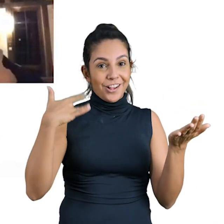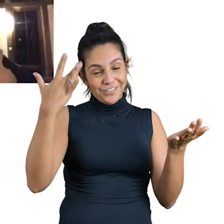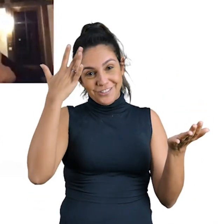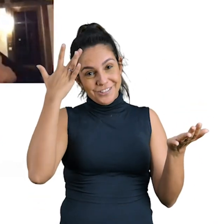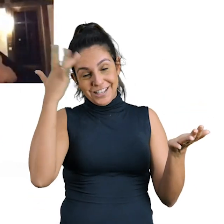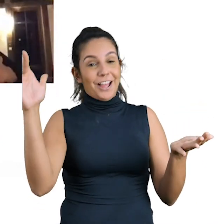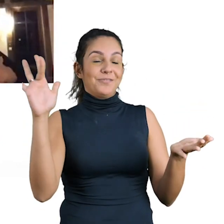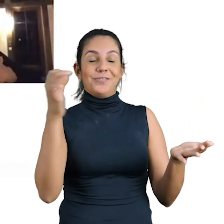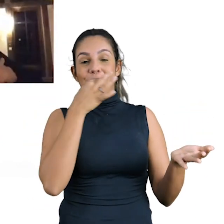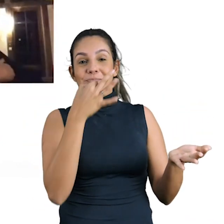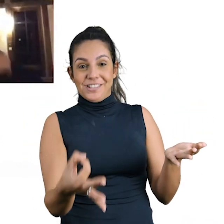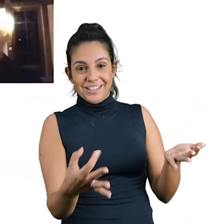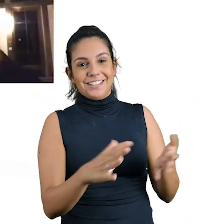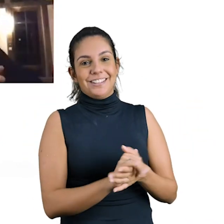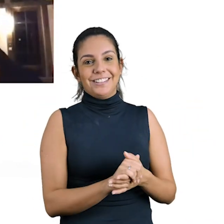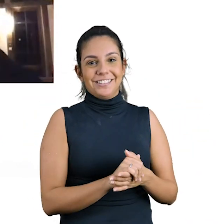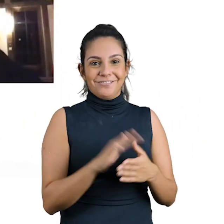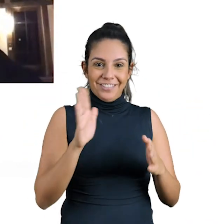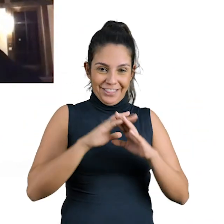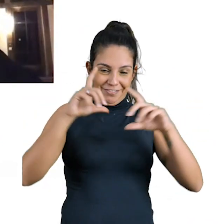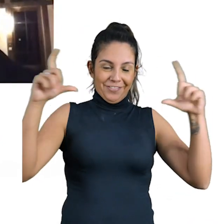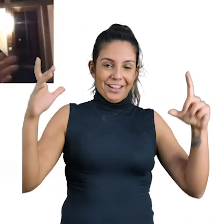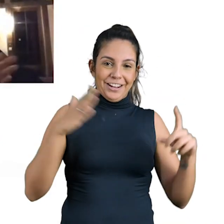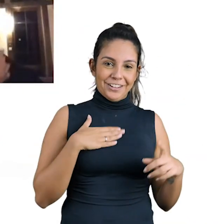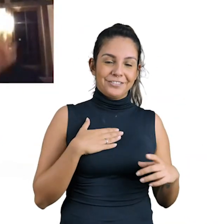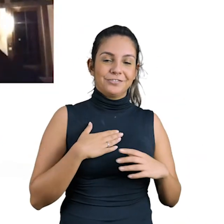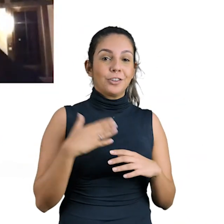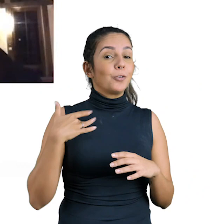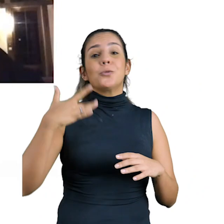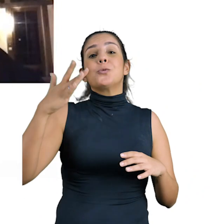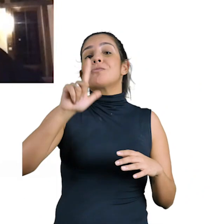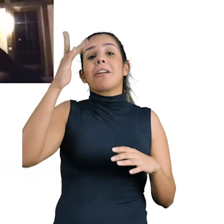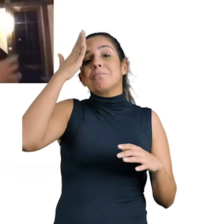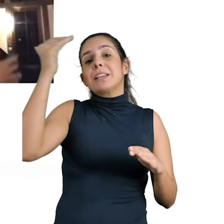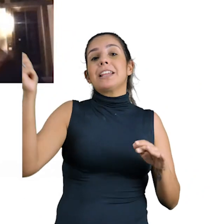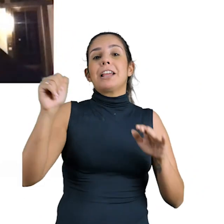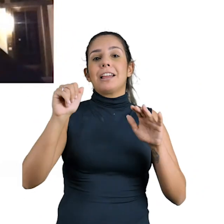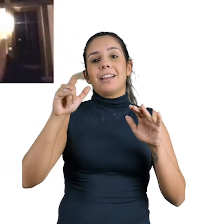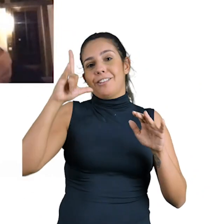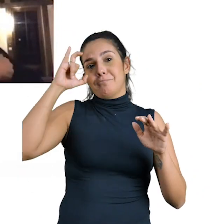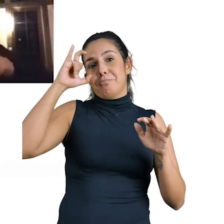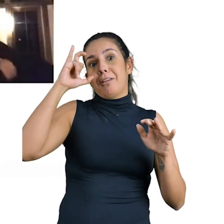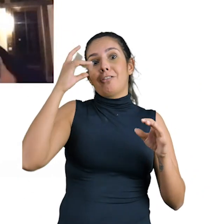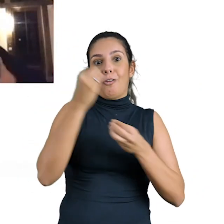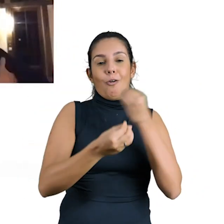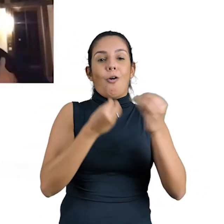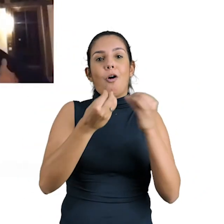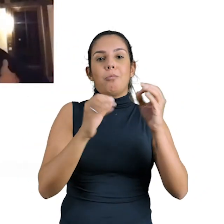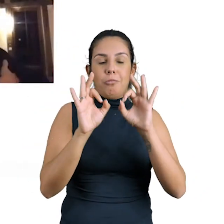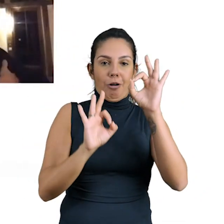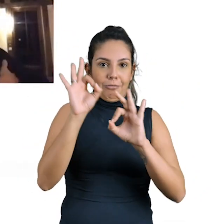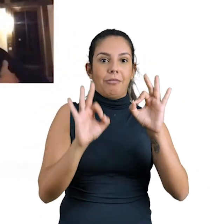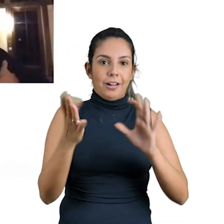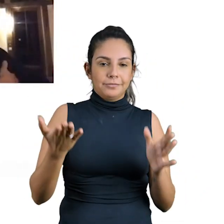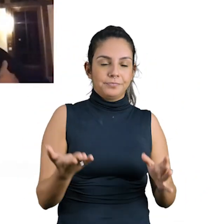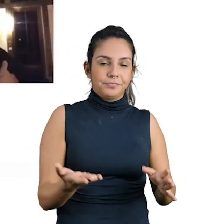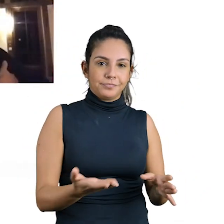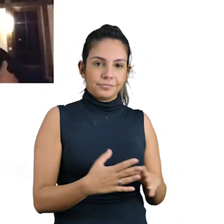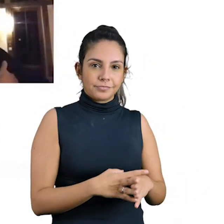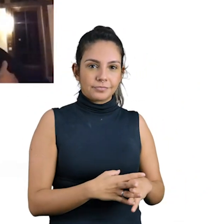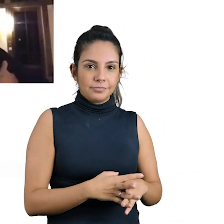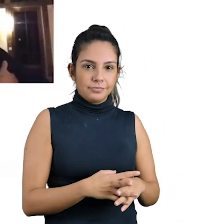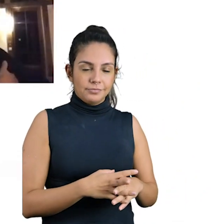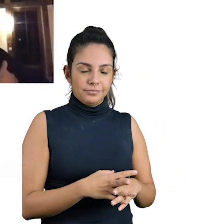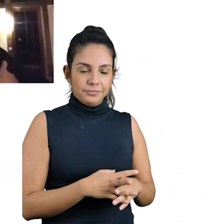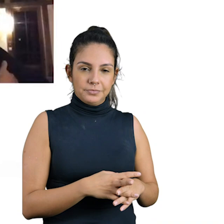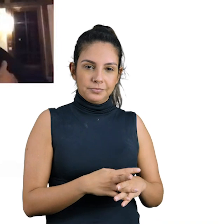está lendo? Eu não tinha noção, né, que eram maiores do que eu. Então, eu acho que eu também encontrei